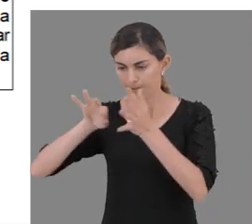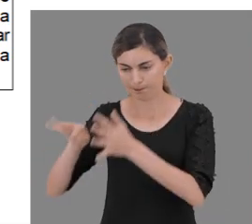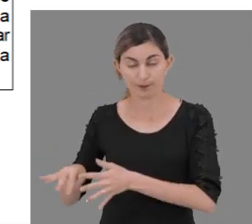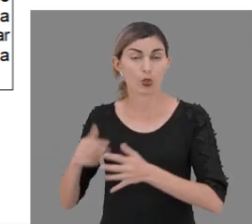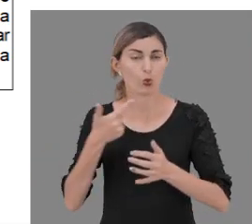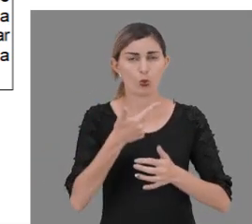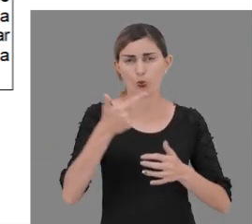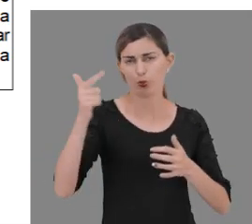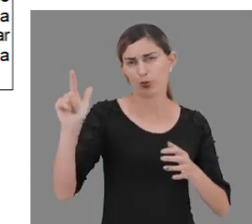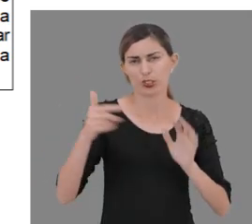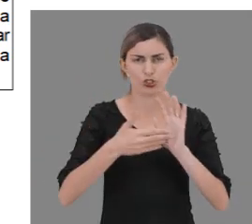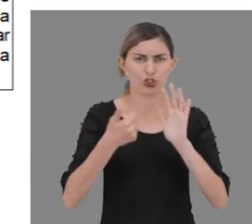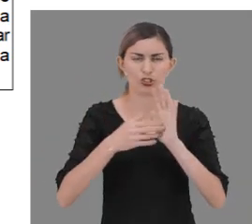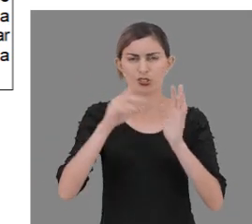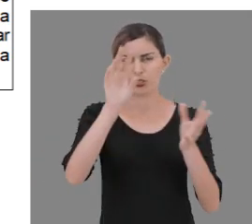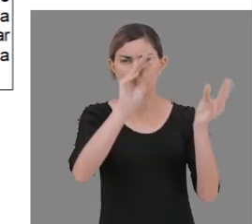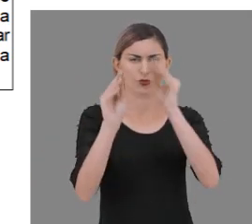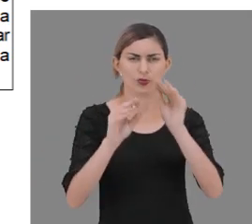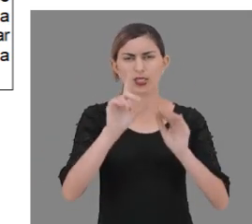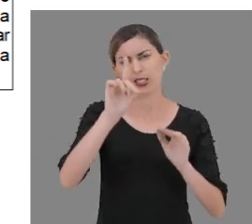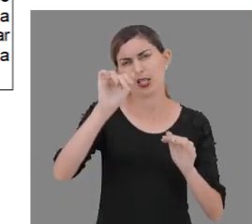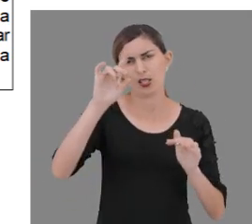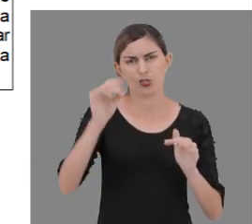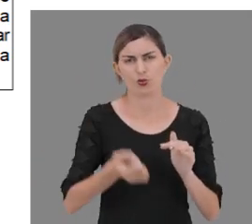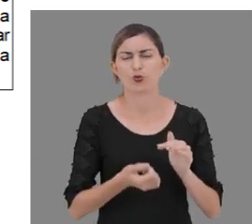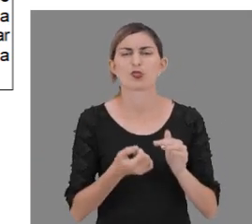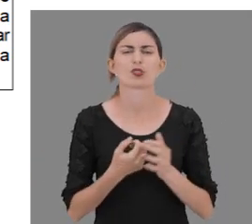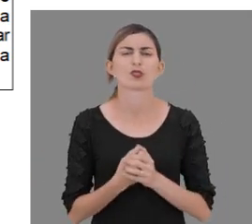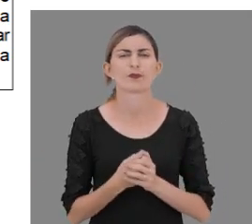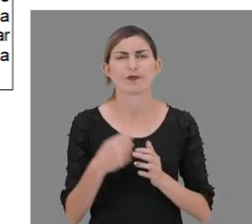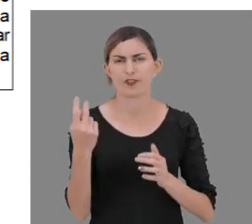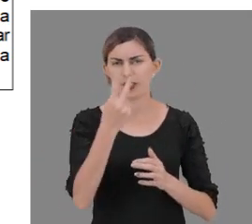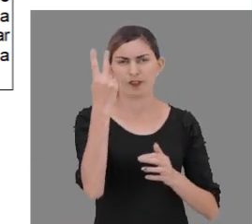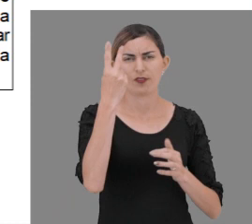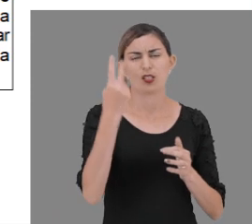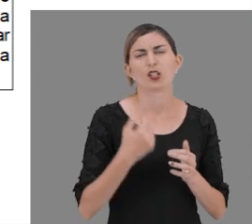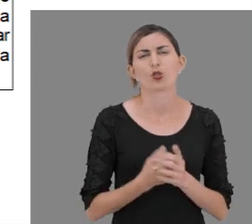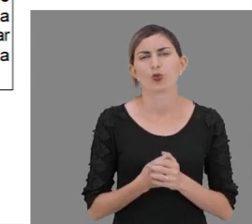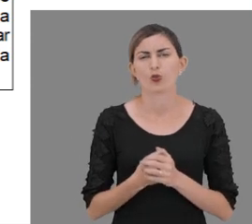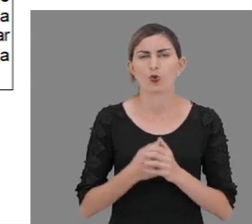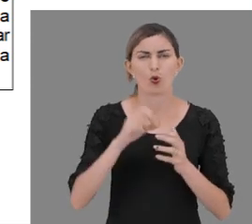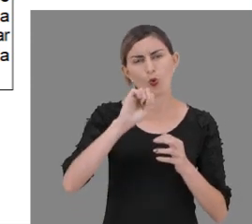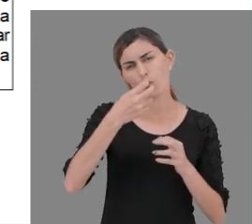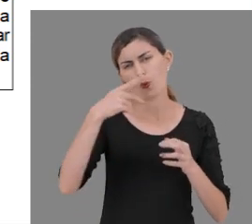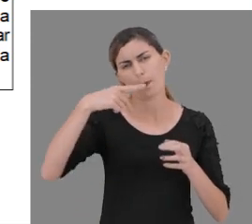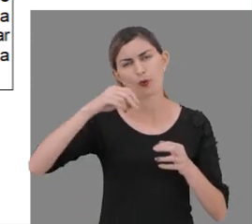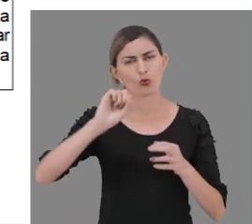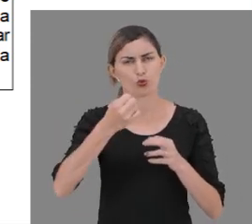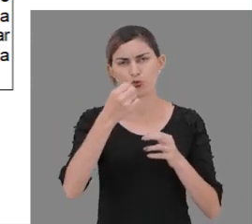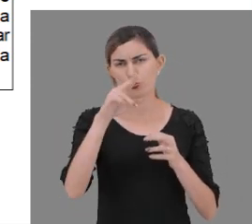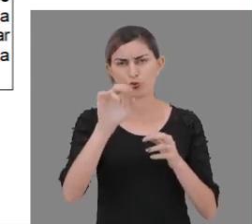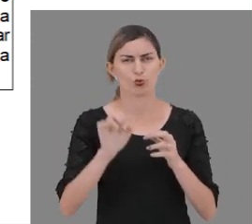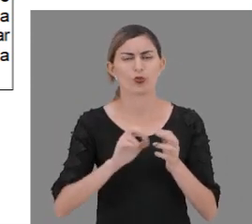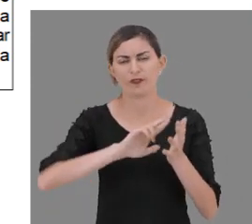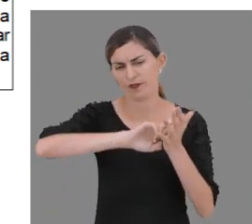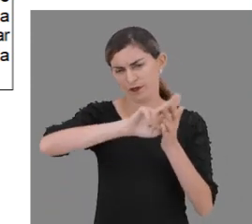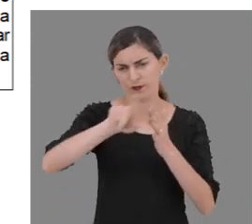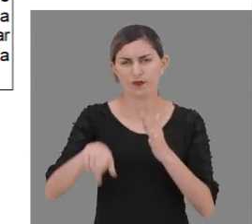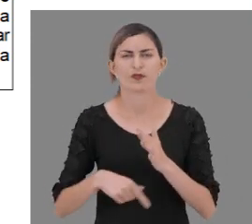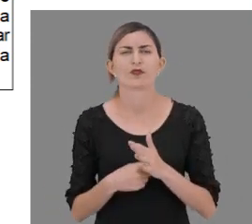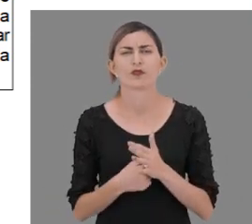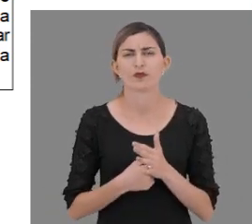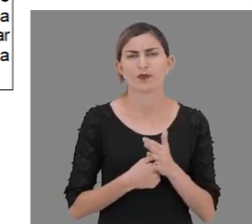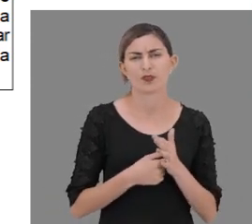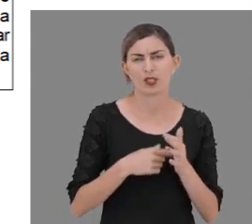à parte, retirando esses dados, né, que são multivalorados ou que possuem